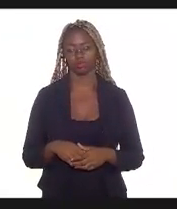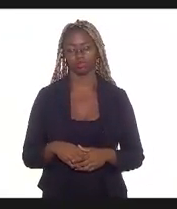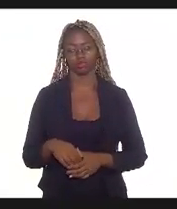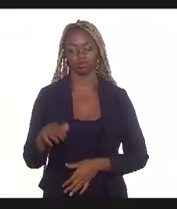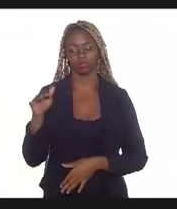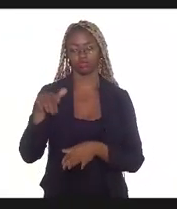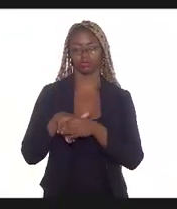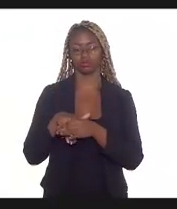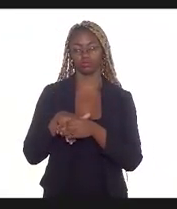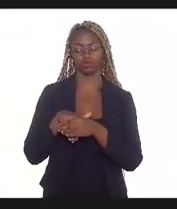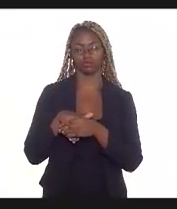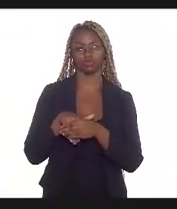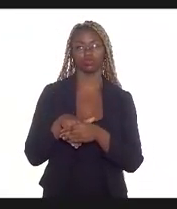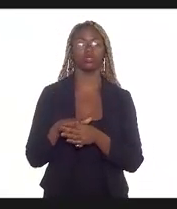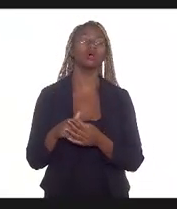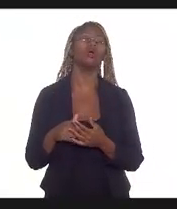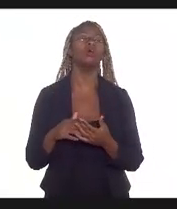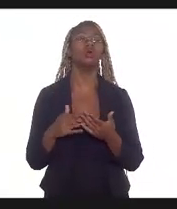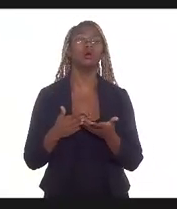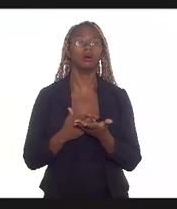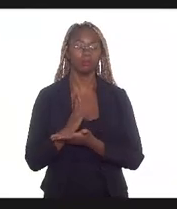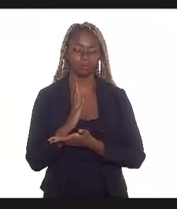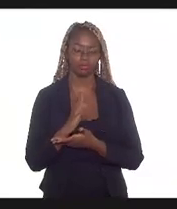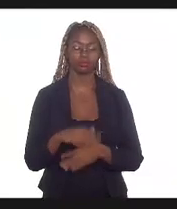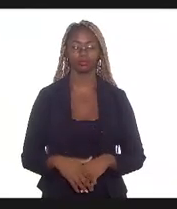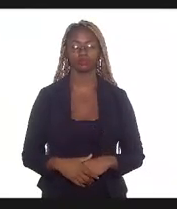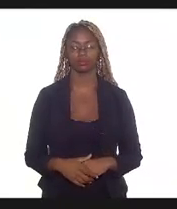Em votação, aprovado.